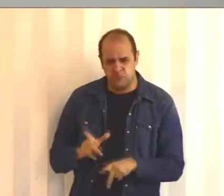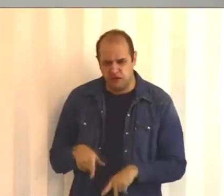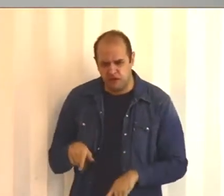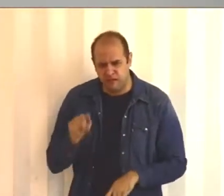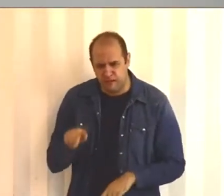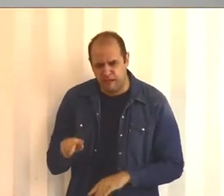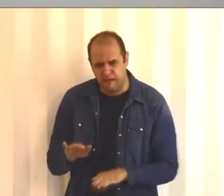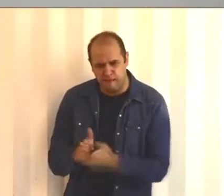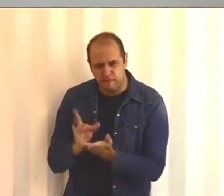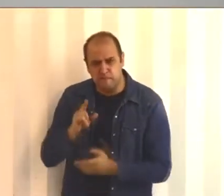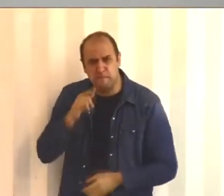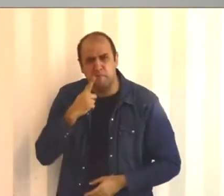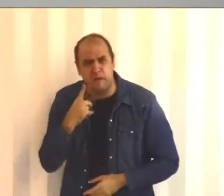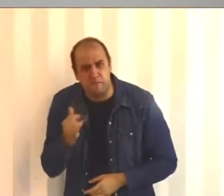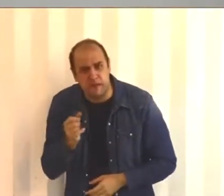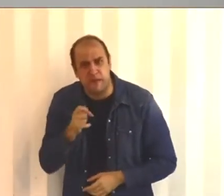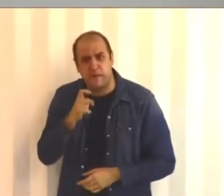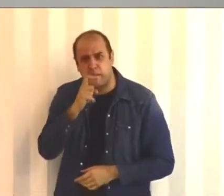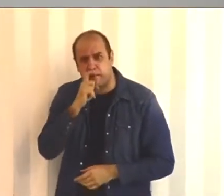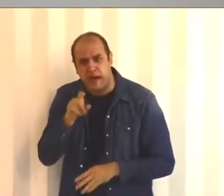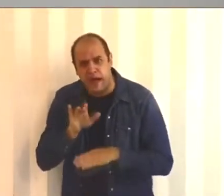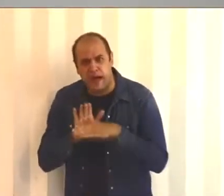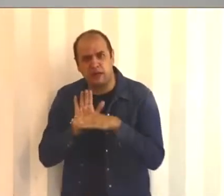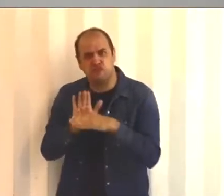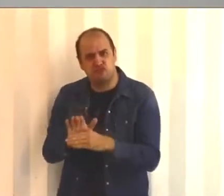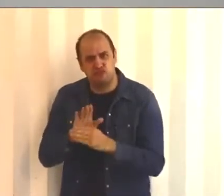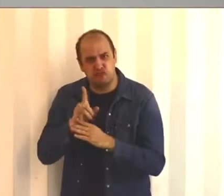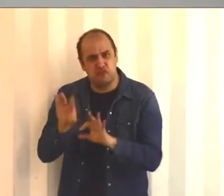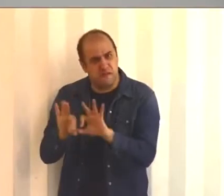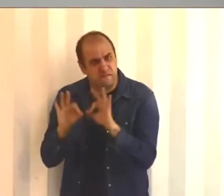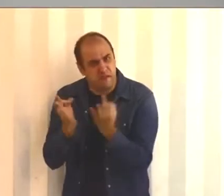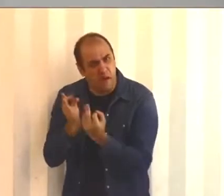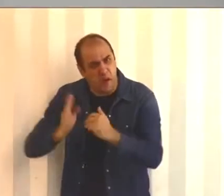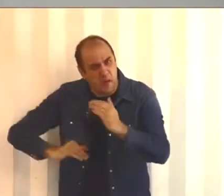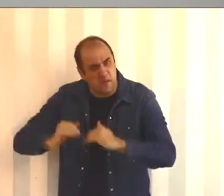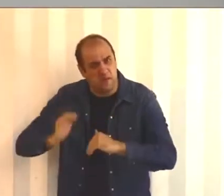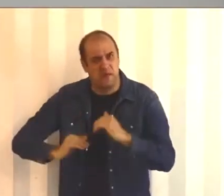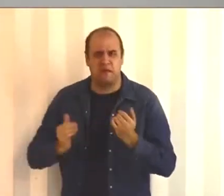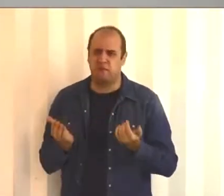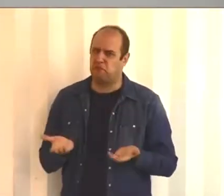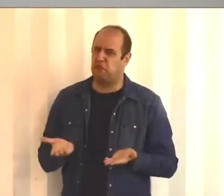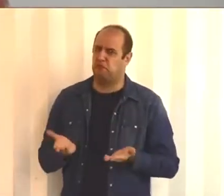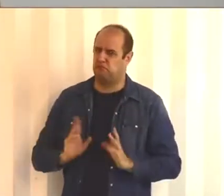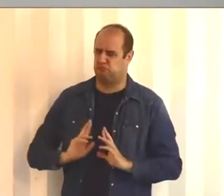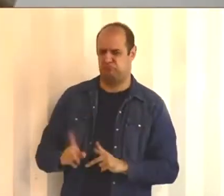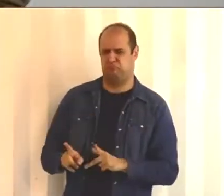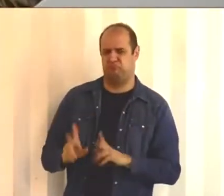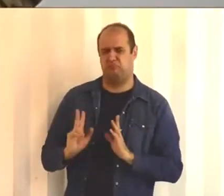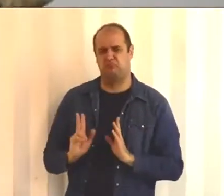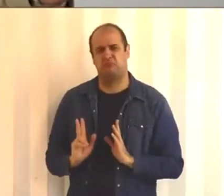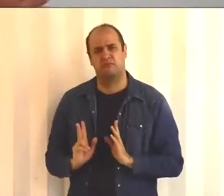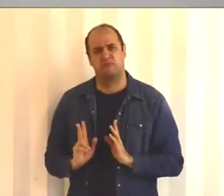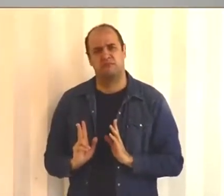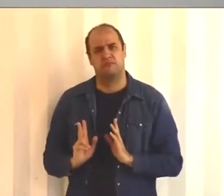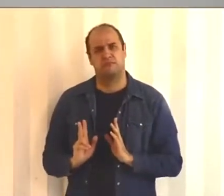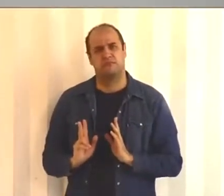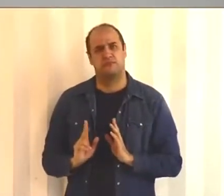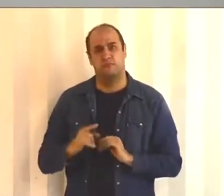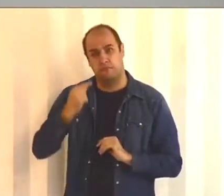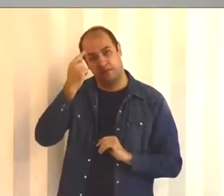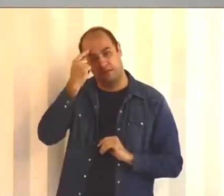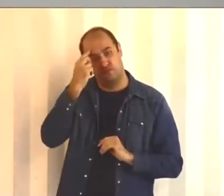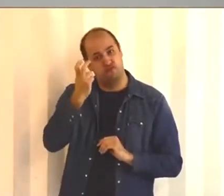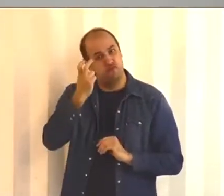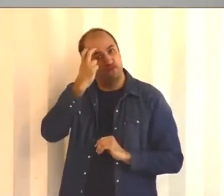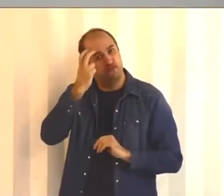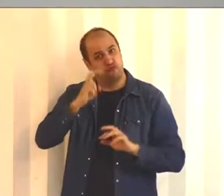pais ajudam a construir a família dos filhos. Em que se pese toda essa diferença